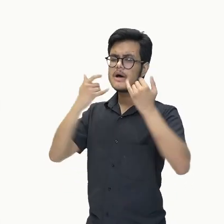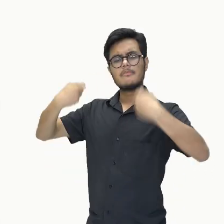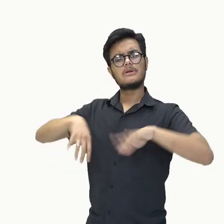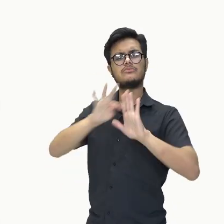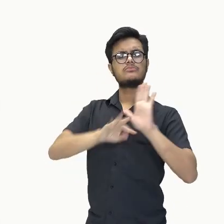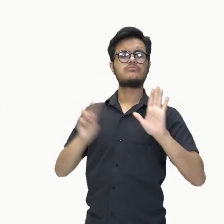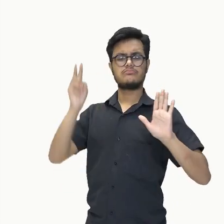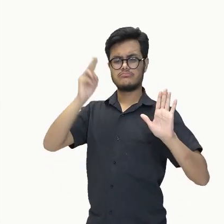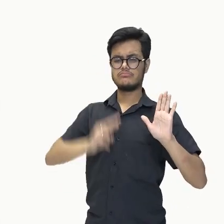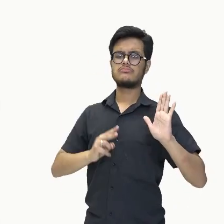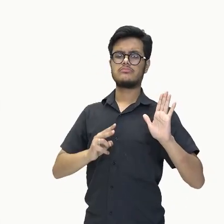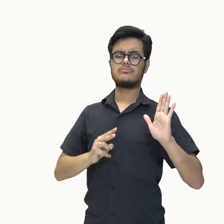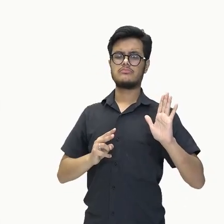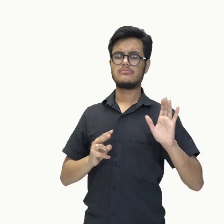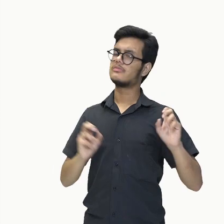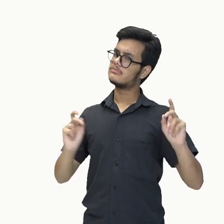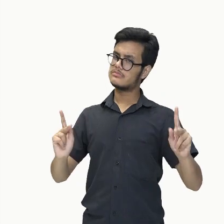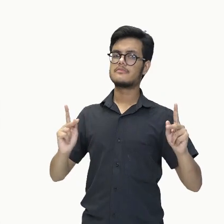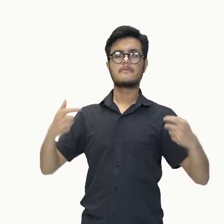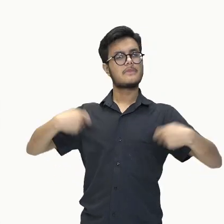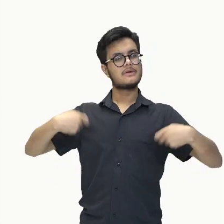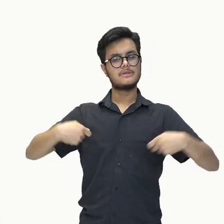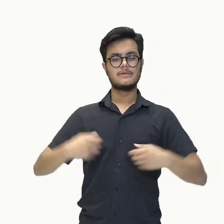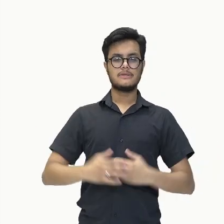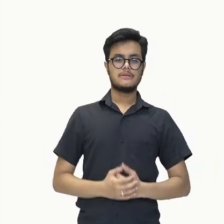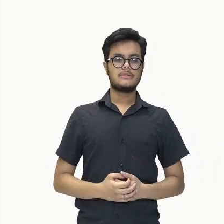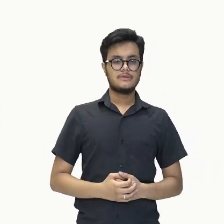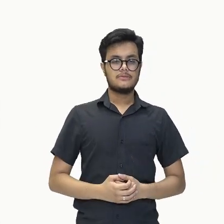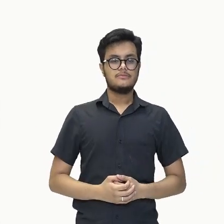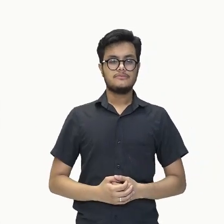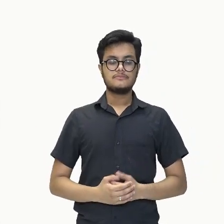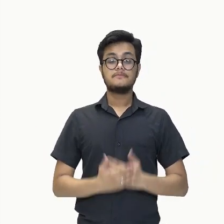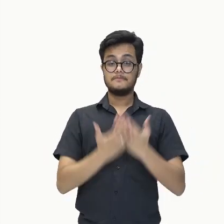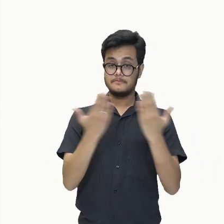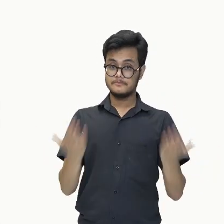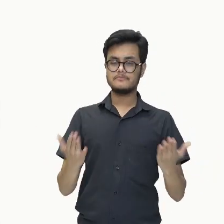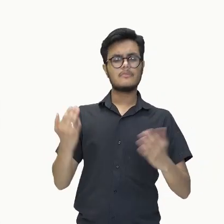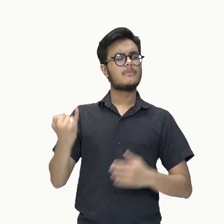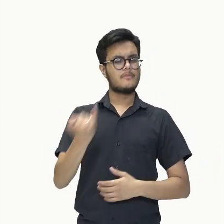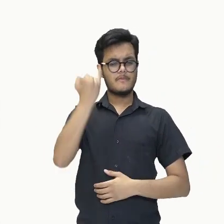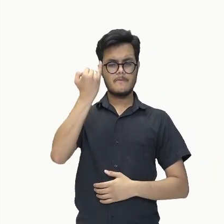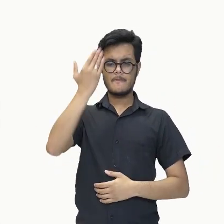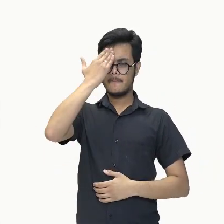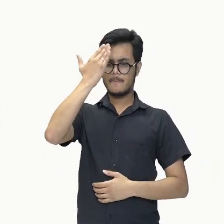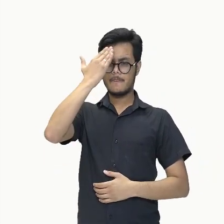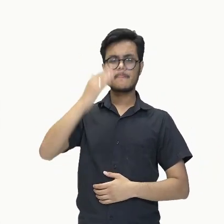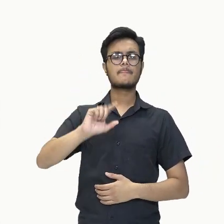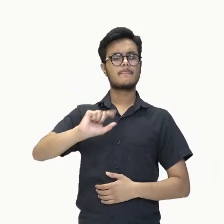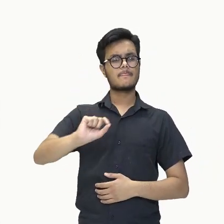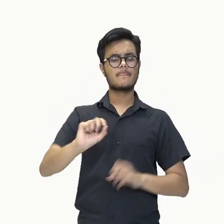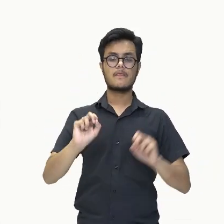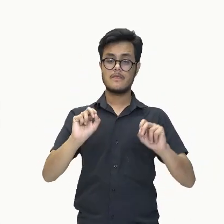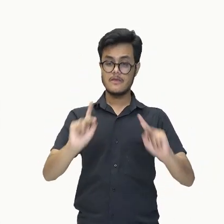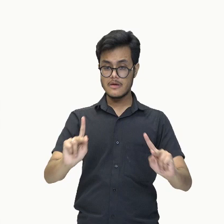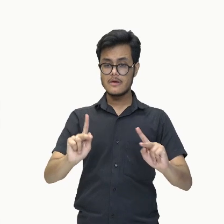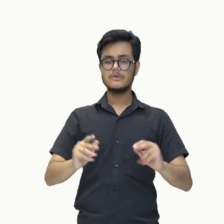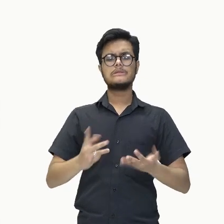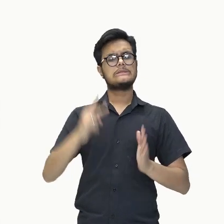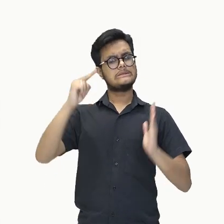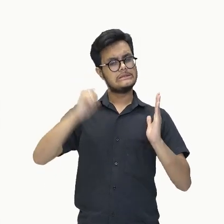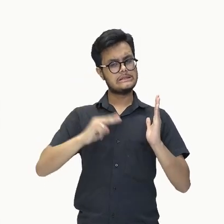né, as palavras-chave que compõem a questão. Como eu sempre digo, é importantíssimo que se faça uma leitura